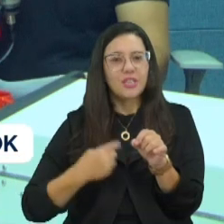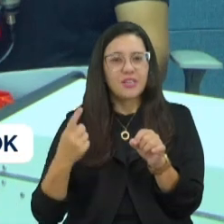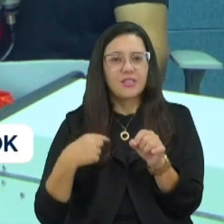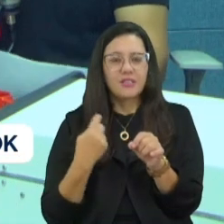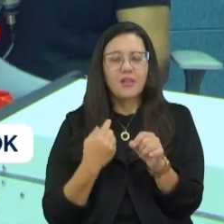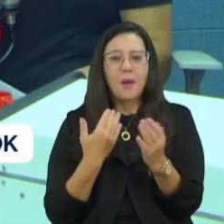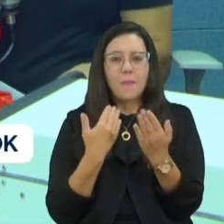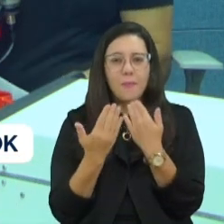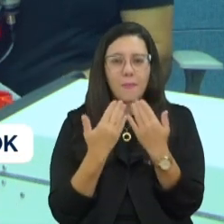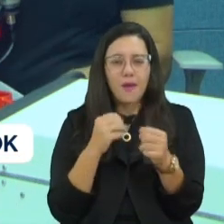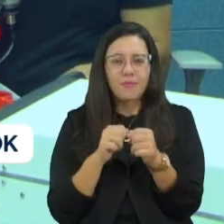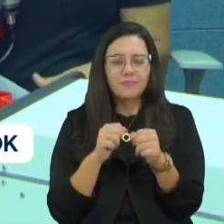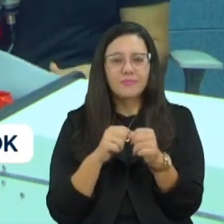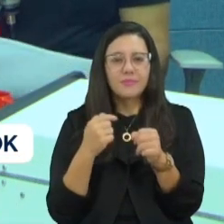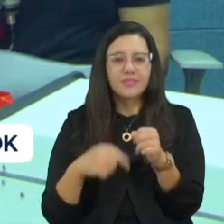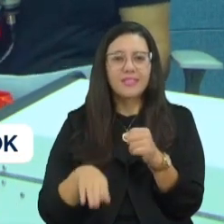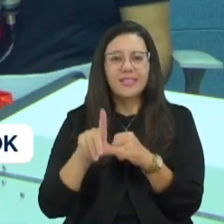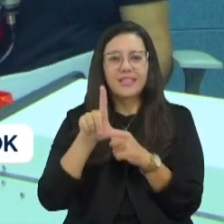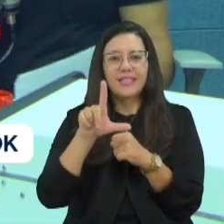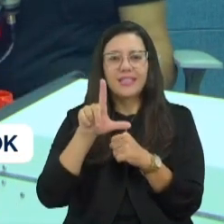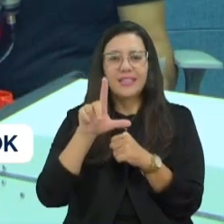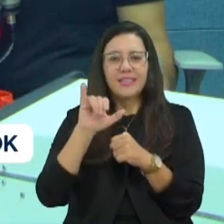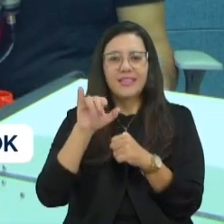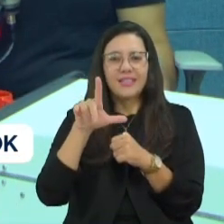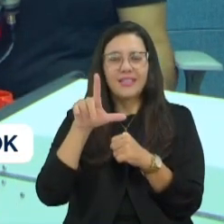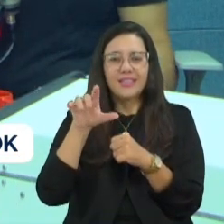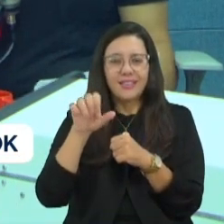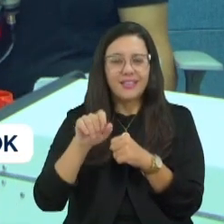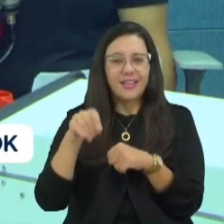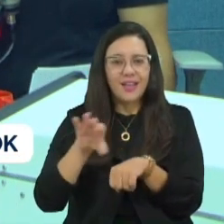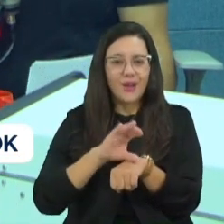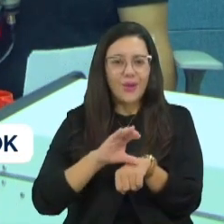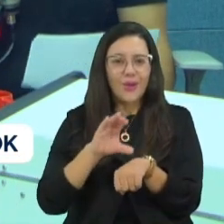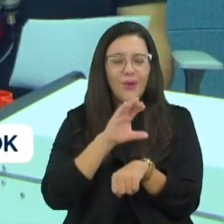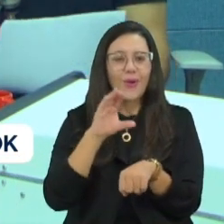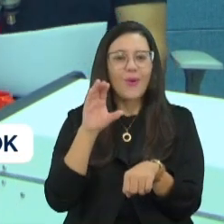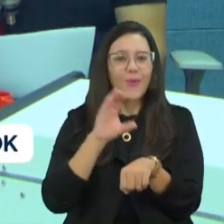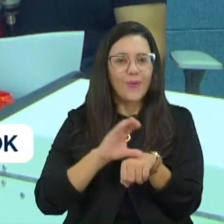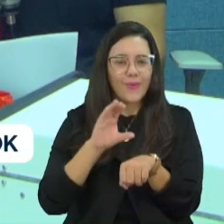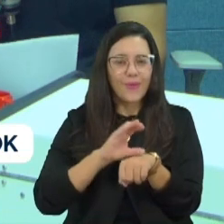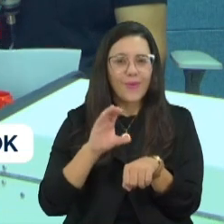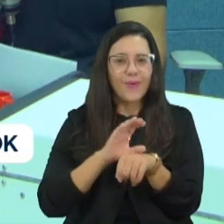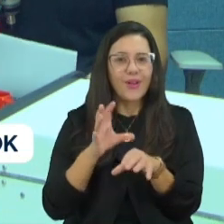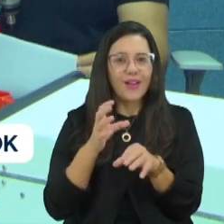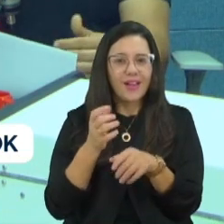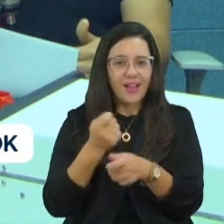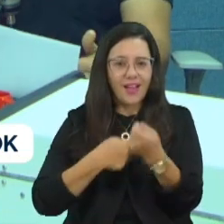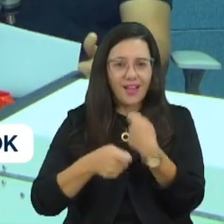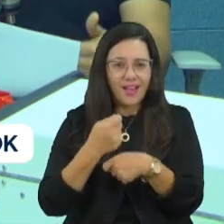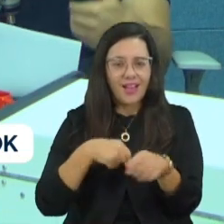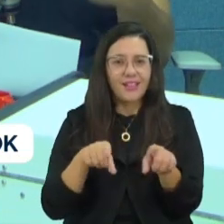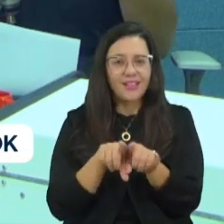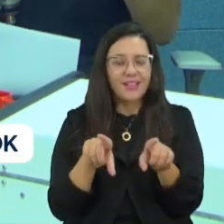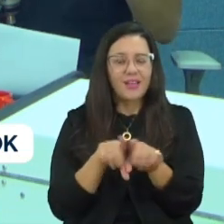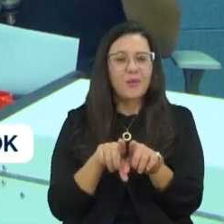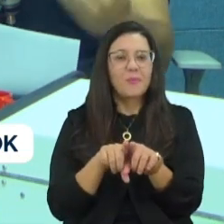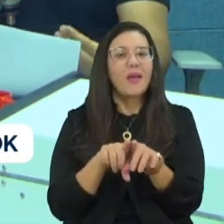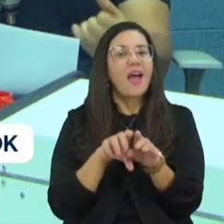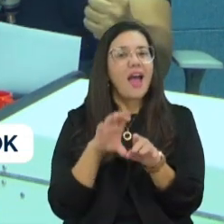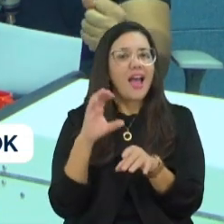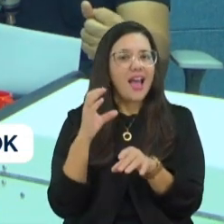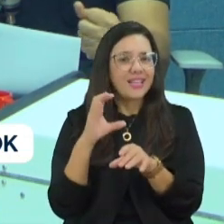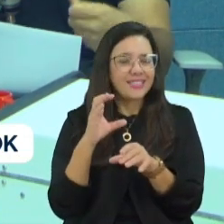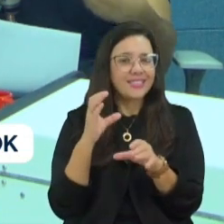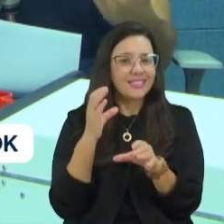bate-papo é com a Lilian Beraldo Sanches, ela que é coordenadora de Administração de Empresas e Ciências Contábeis, cursos